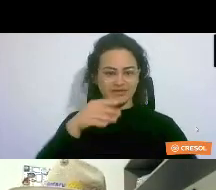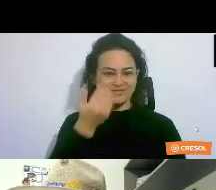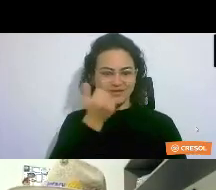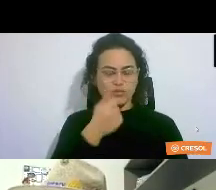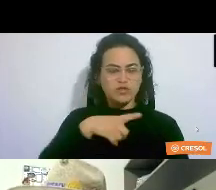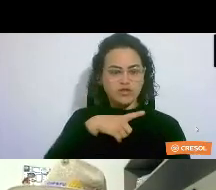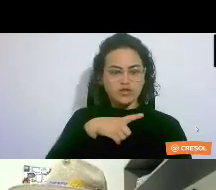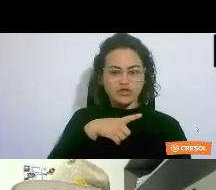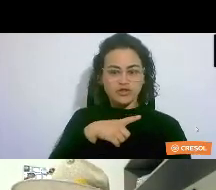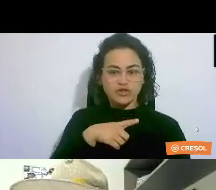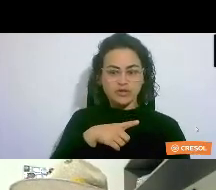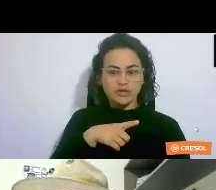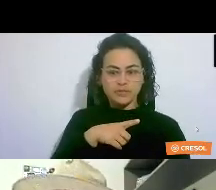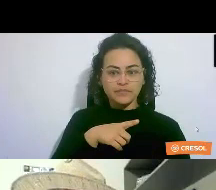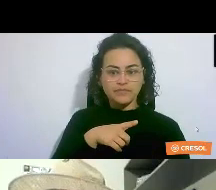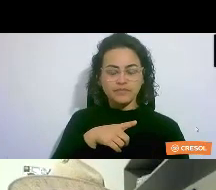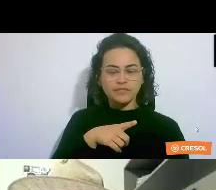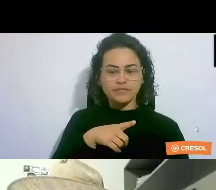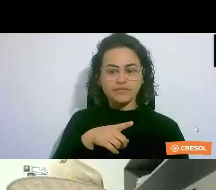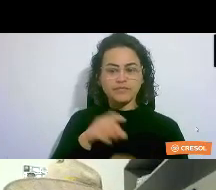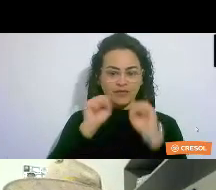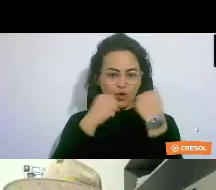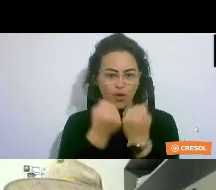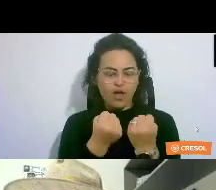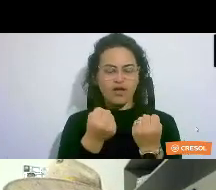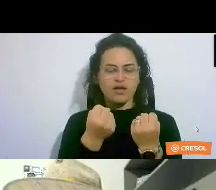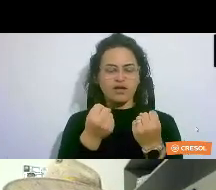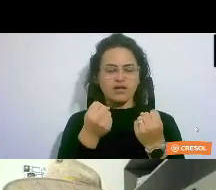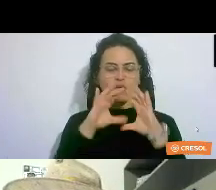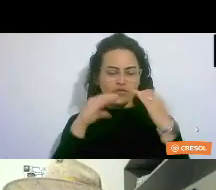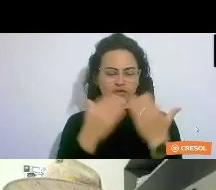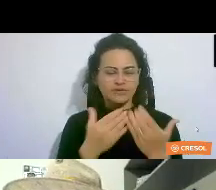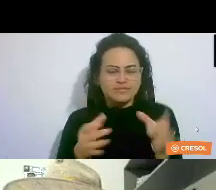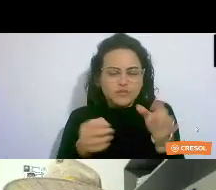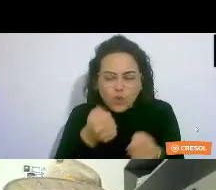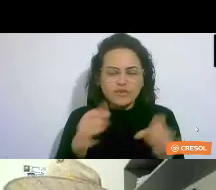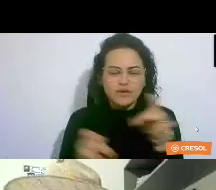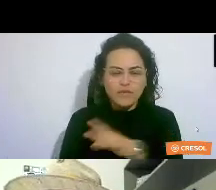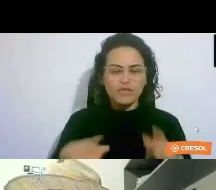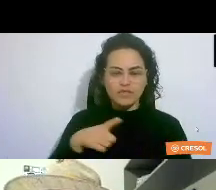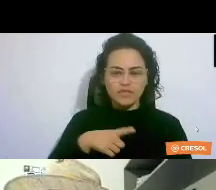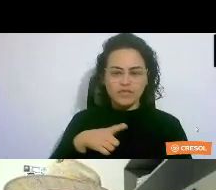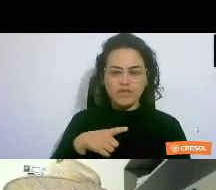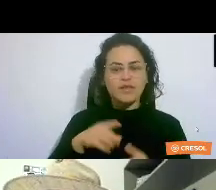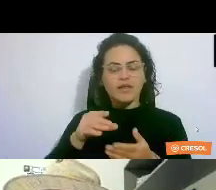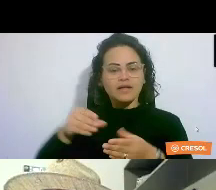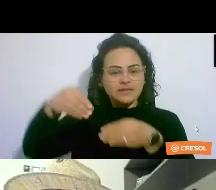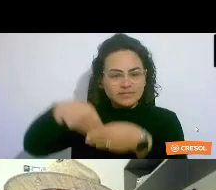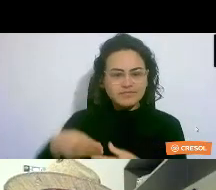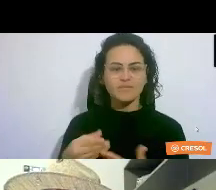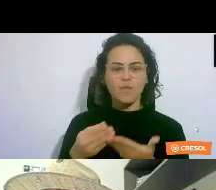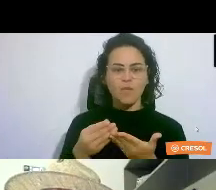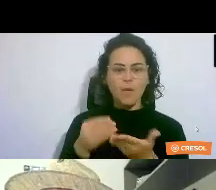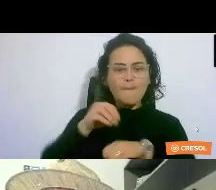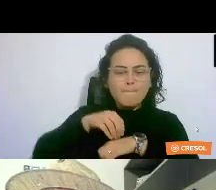envelope com um cartão, com uma mensagem muito bonita, me cumprimentando, me agradecendo